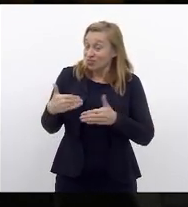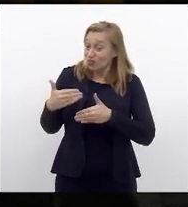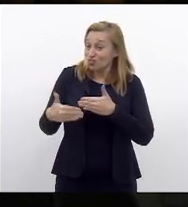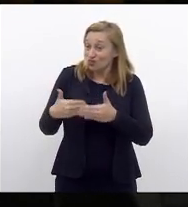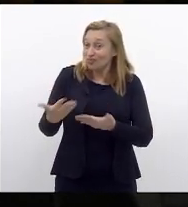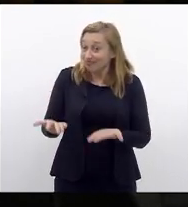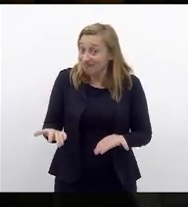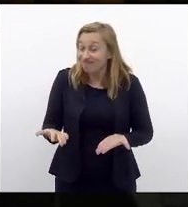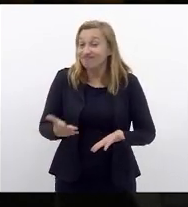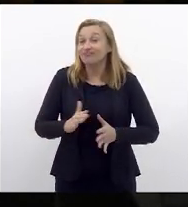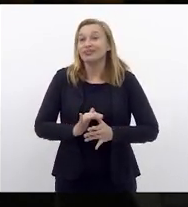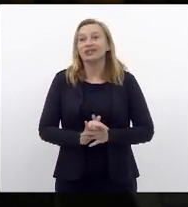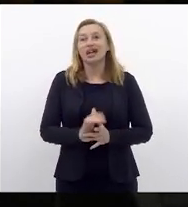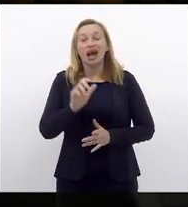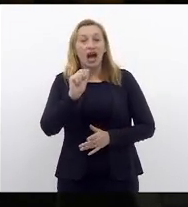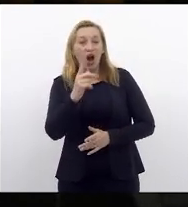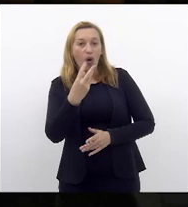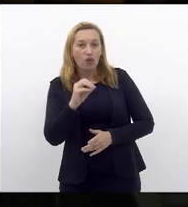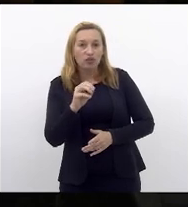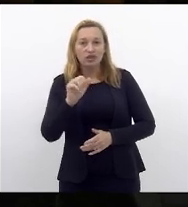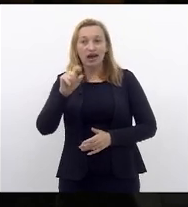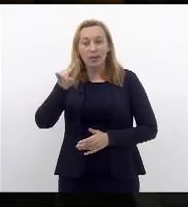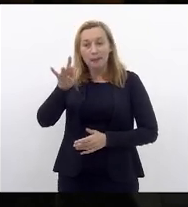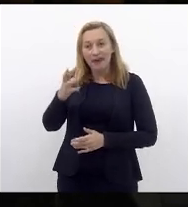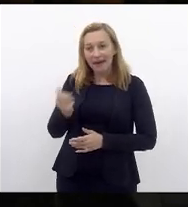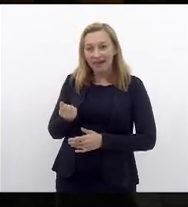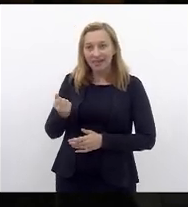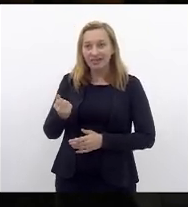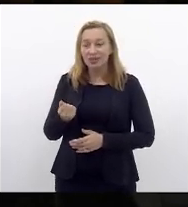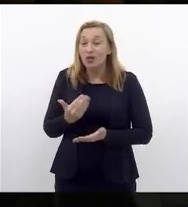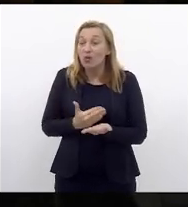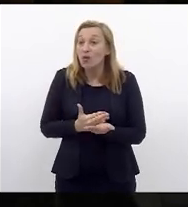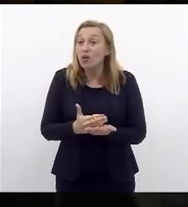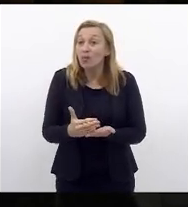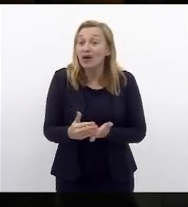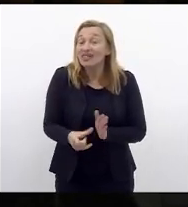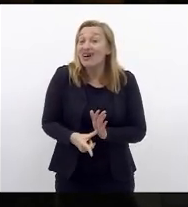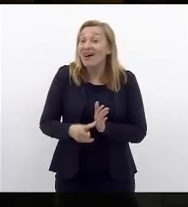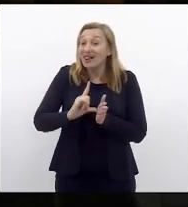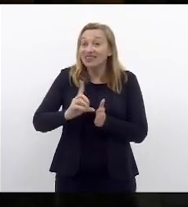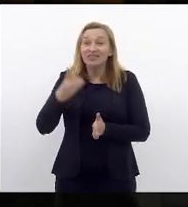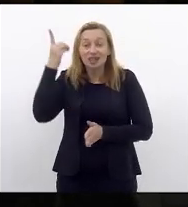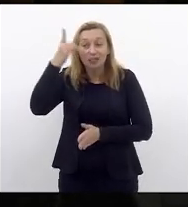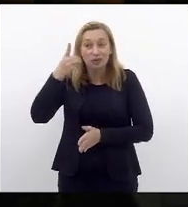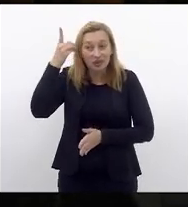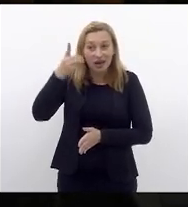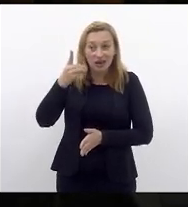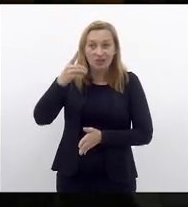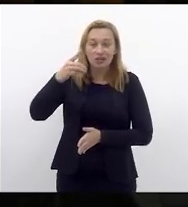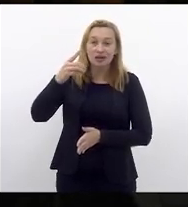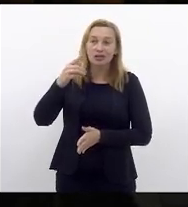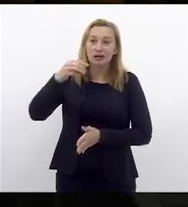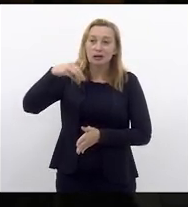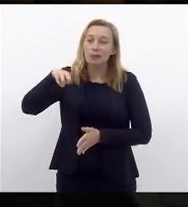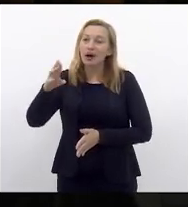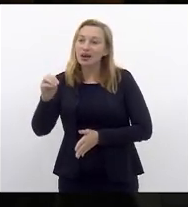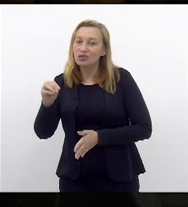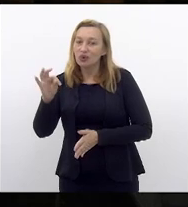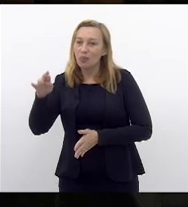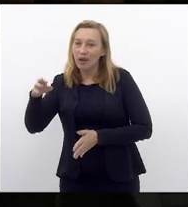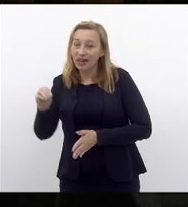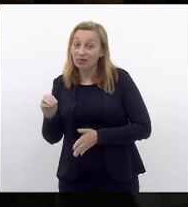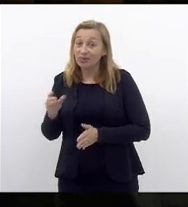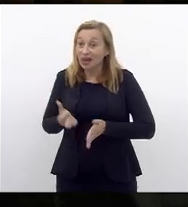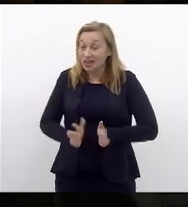fusão. Álvaro da Camélia começa antes do deputado Márcio Gualberto ter nascido,